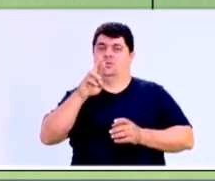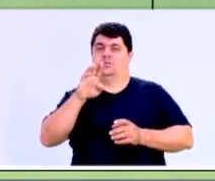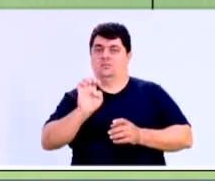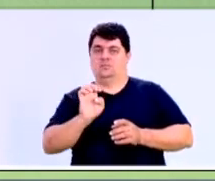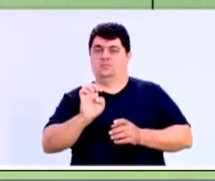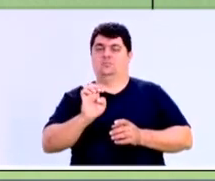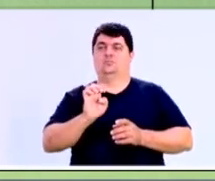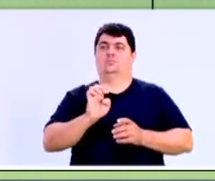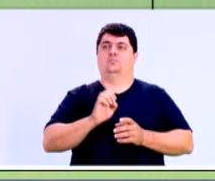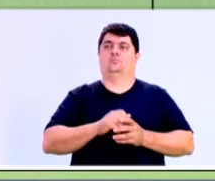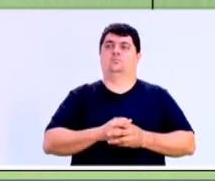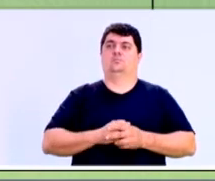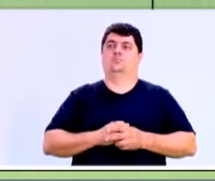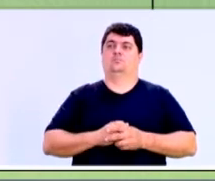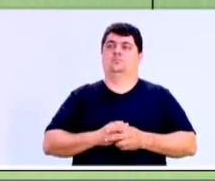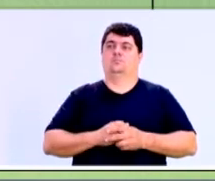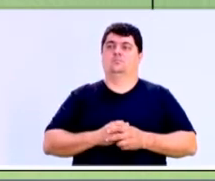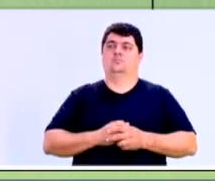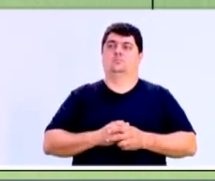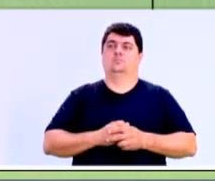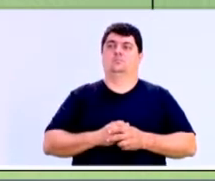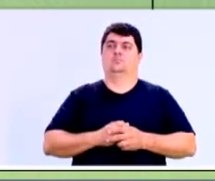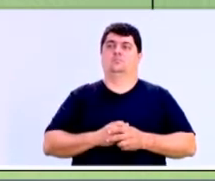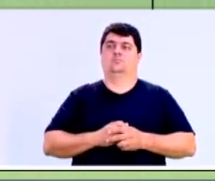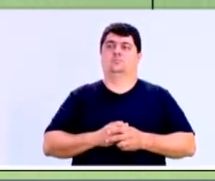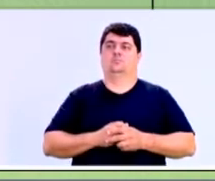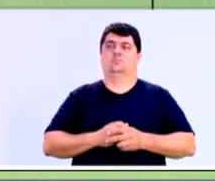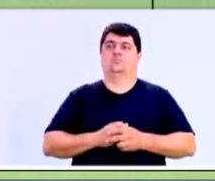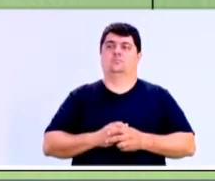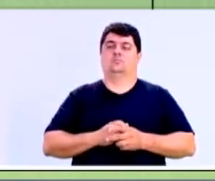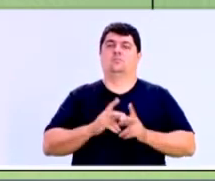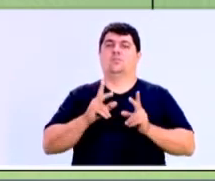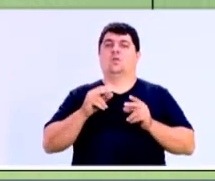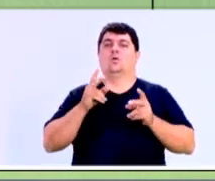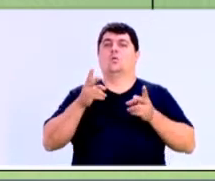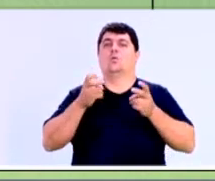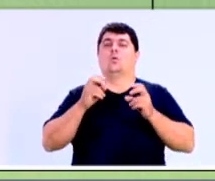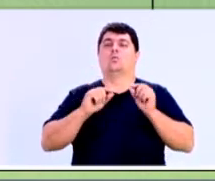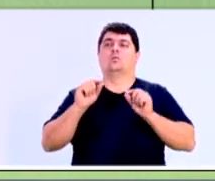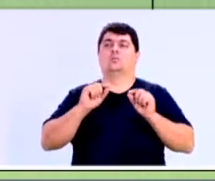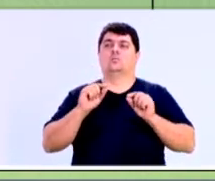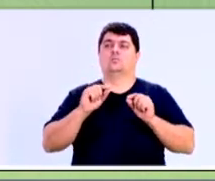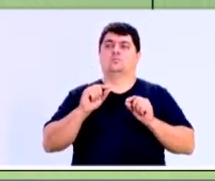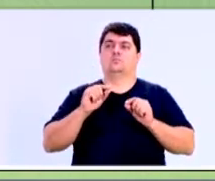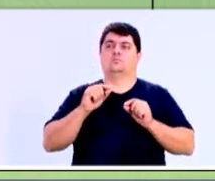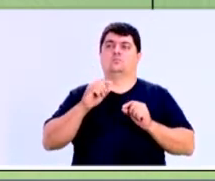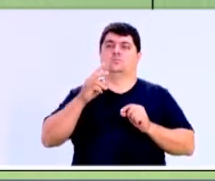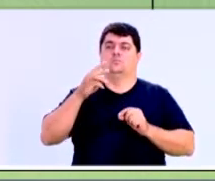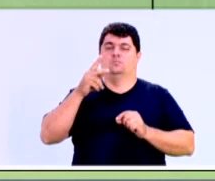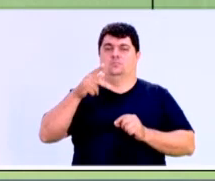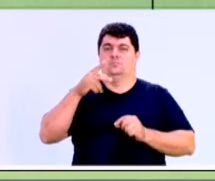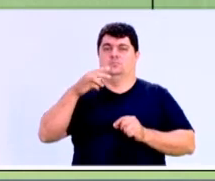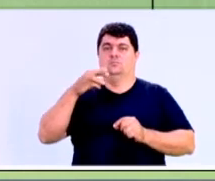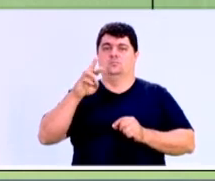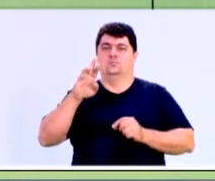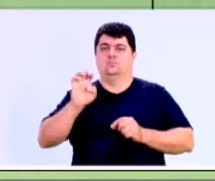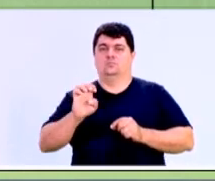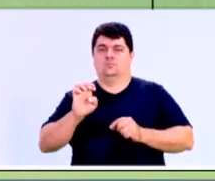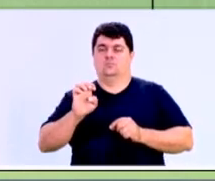recebimento, do estoque, que é igual ao quê? prazo médio de rotação de estoque é igual ao